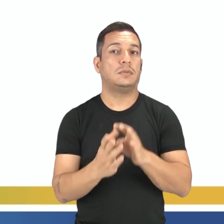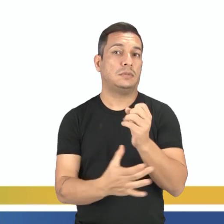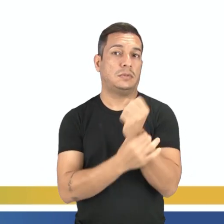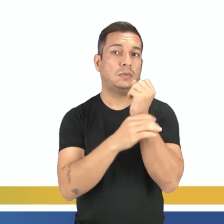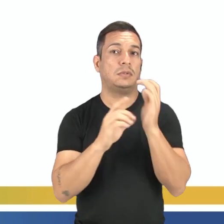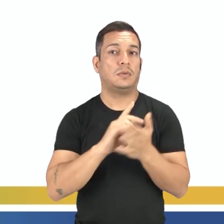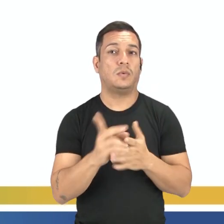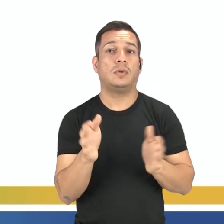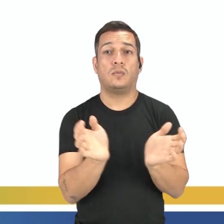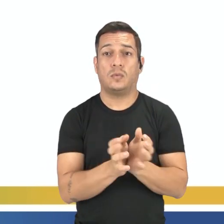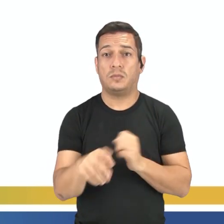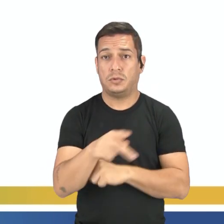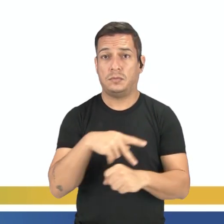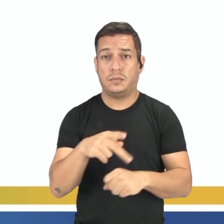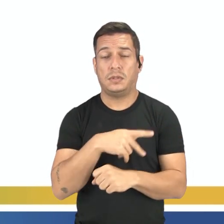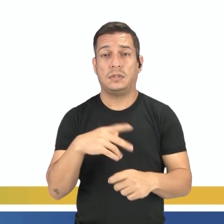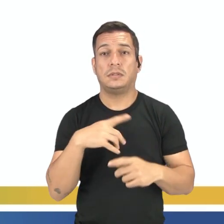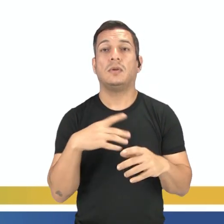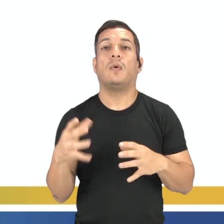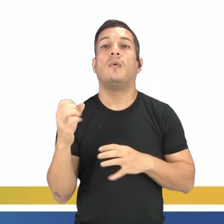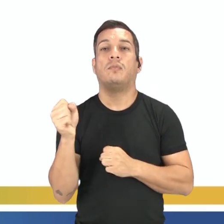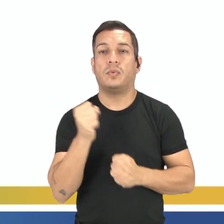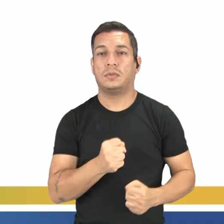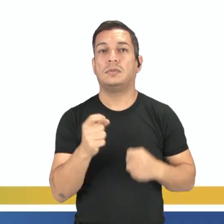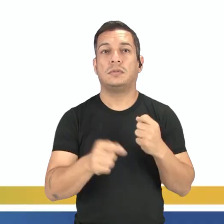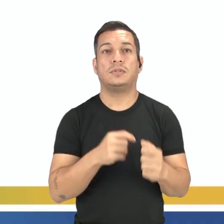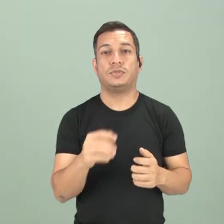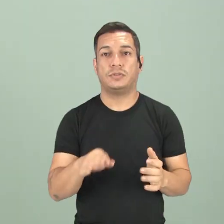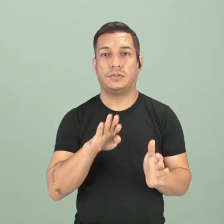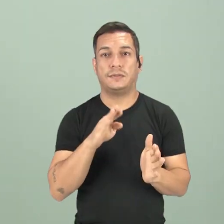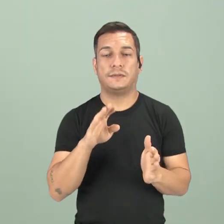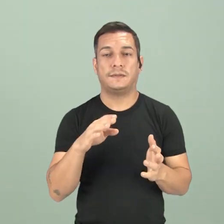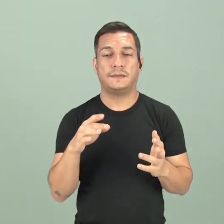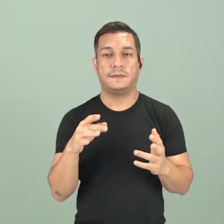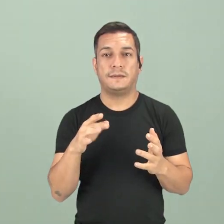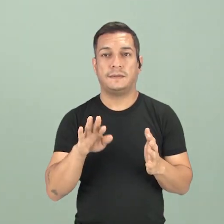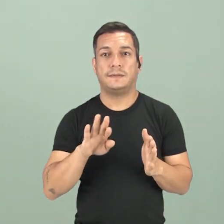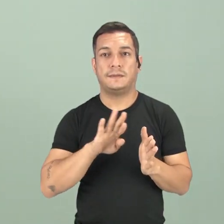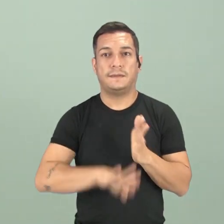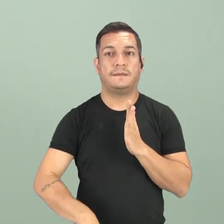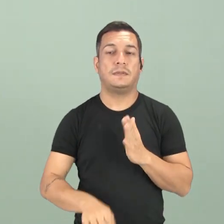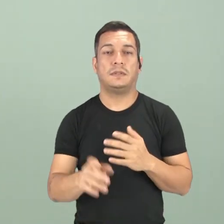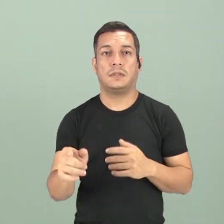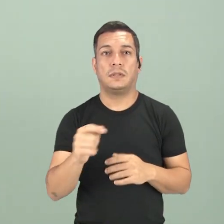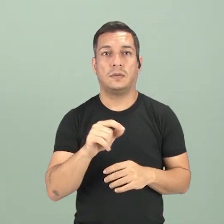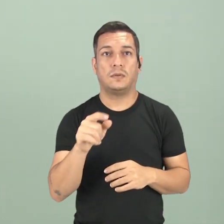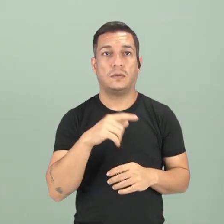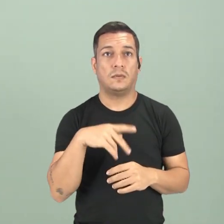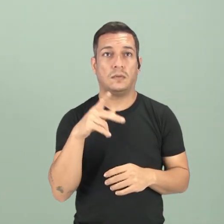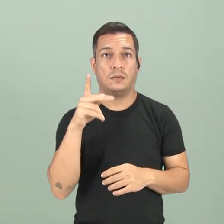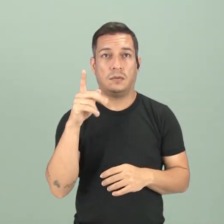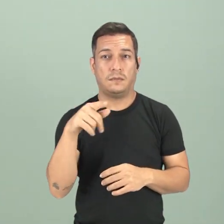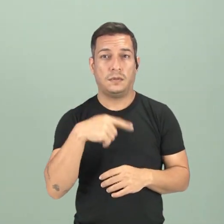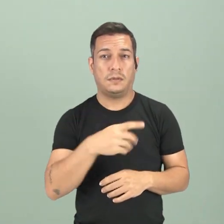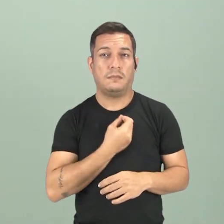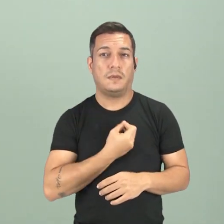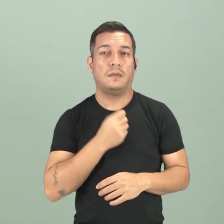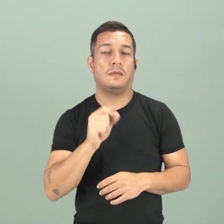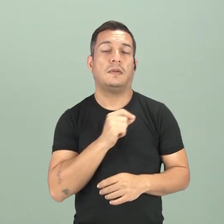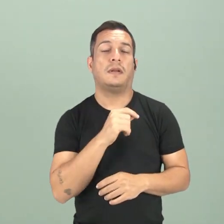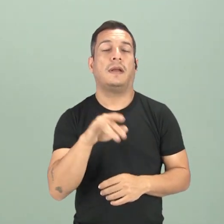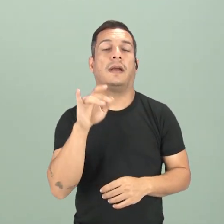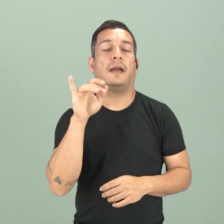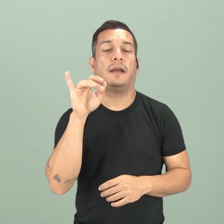de países com poder de vetar as decisões da ONU. Ou seja, se você decide fazer uma intervenção militar dentro de um país, se houver